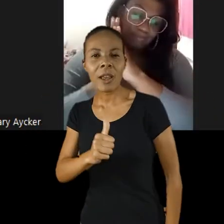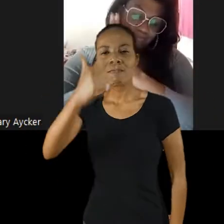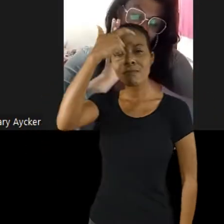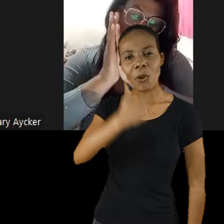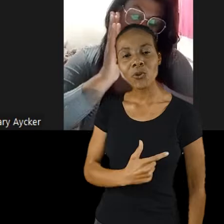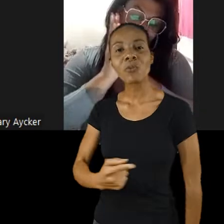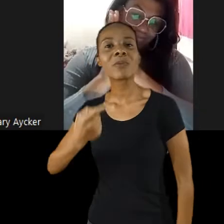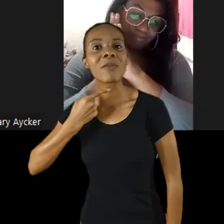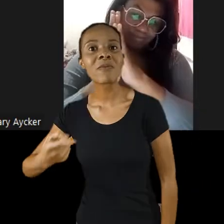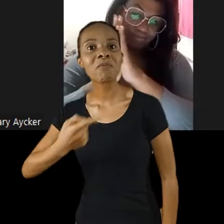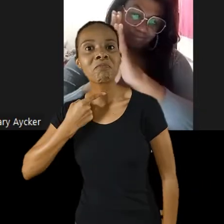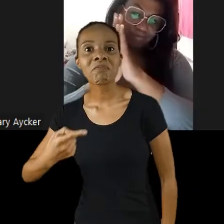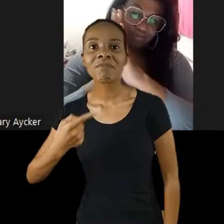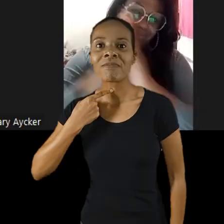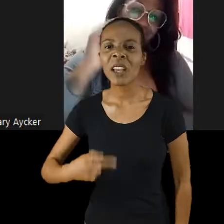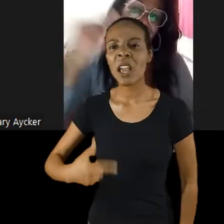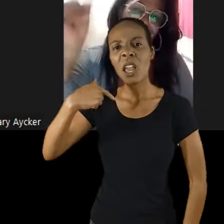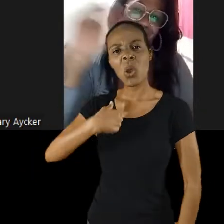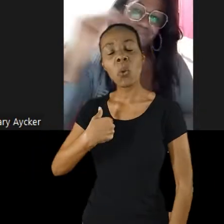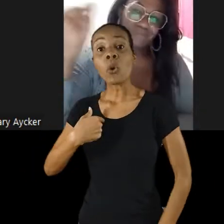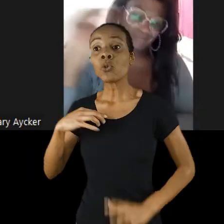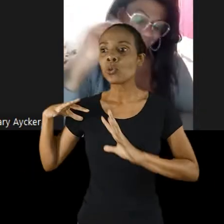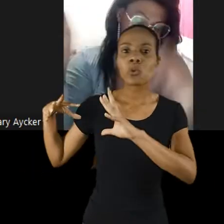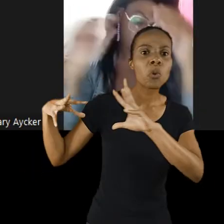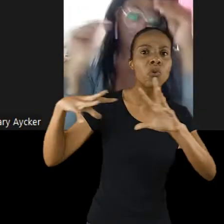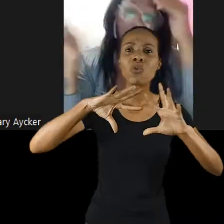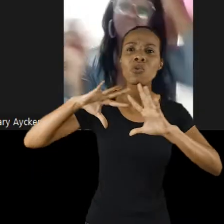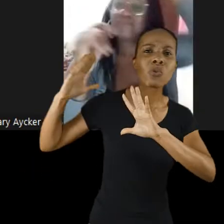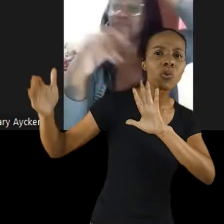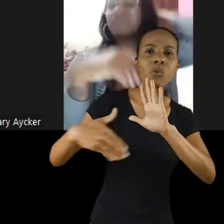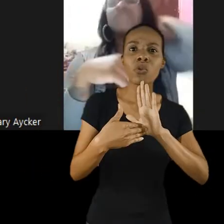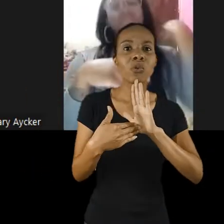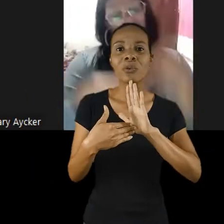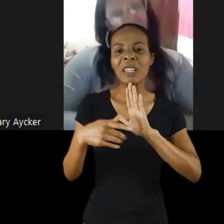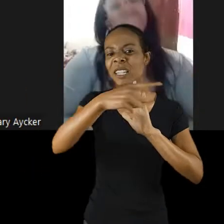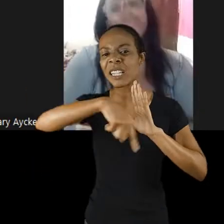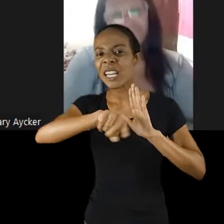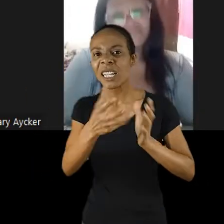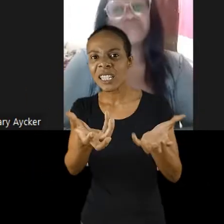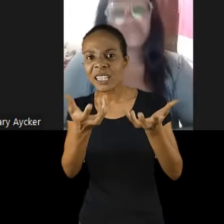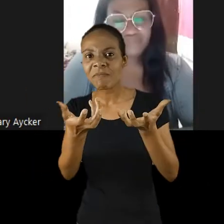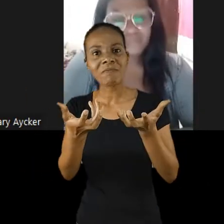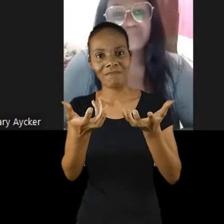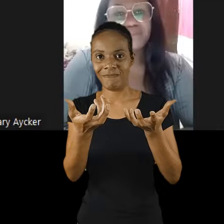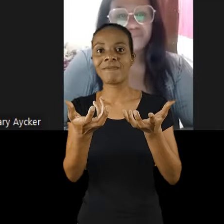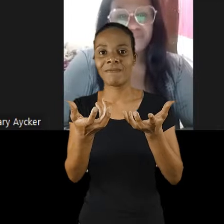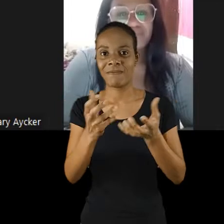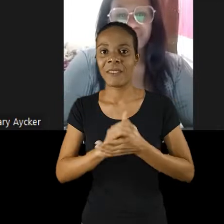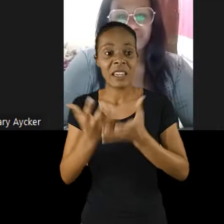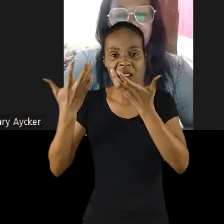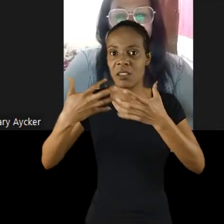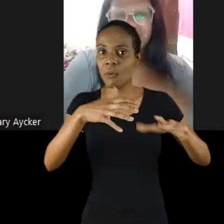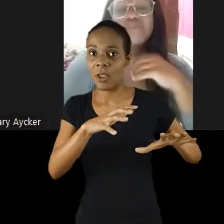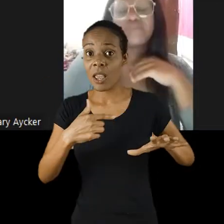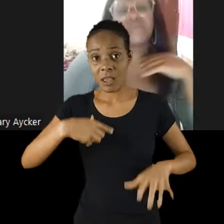tudo aquilo que eles não conseguem entender, que eles desejam foder, mas que eles também querem matar. Eu sou o